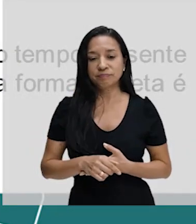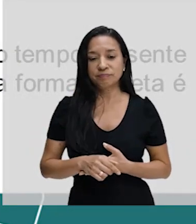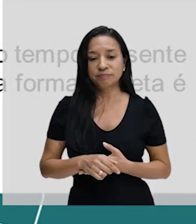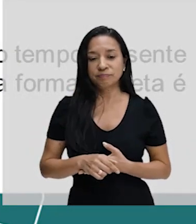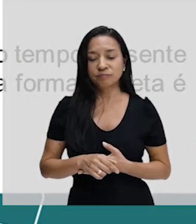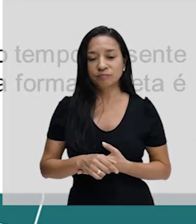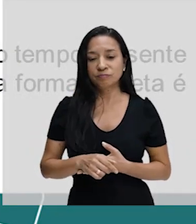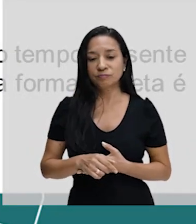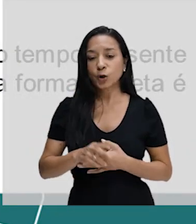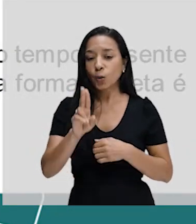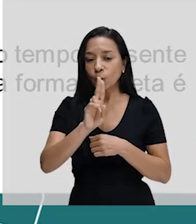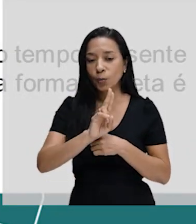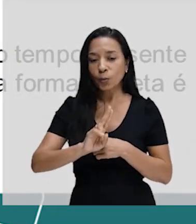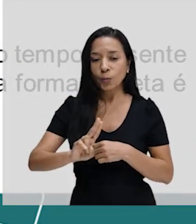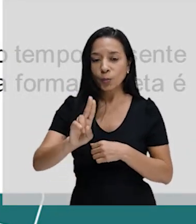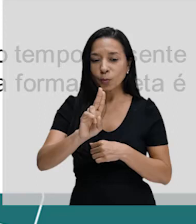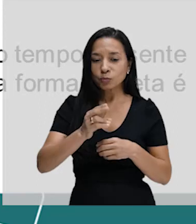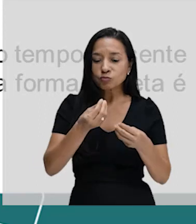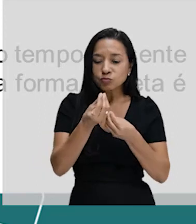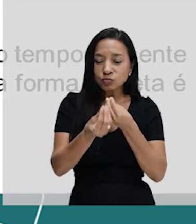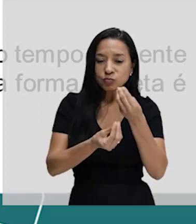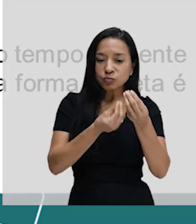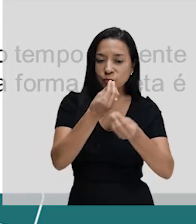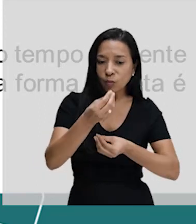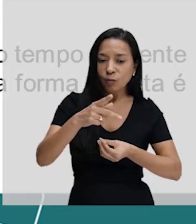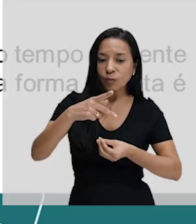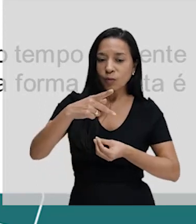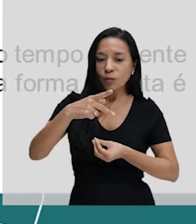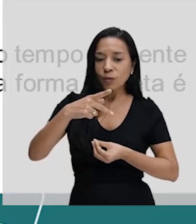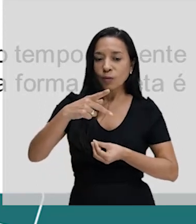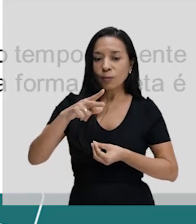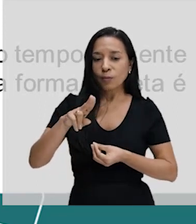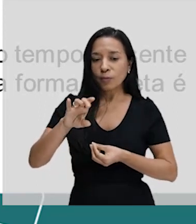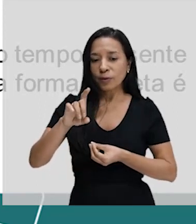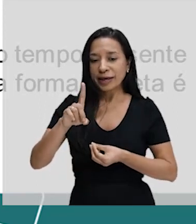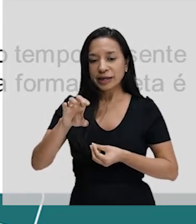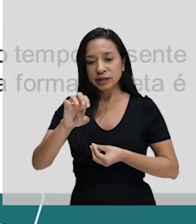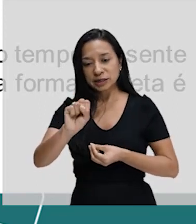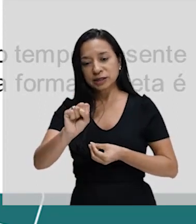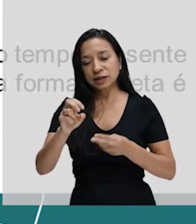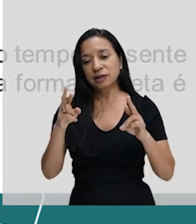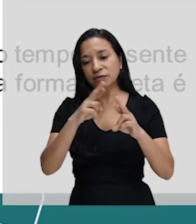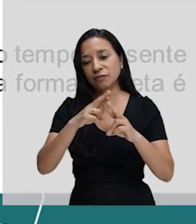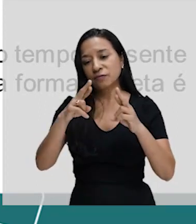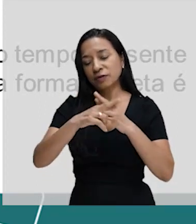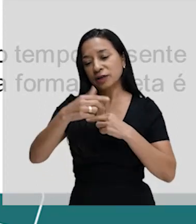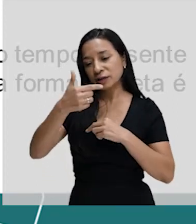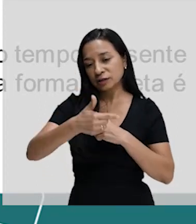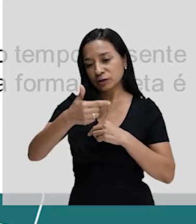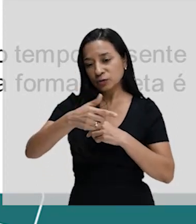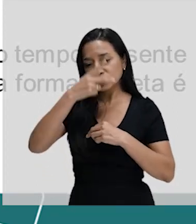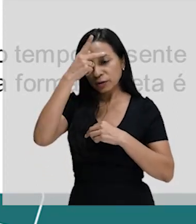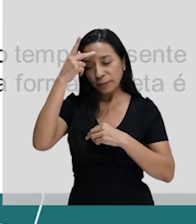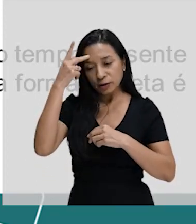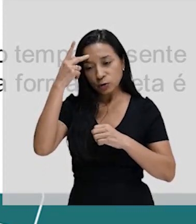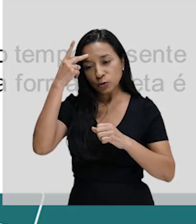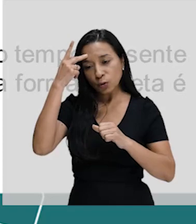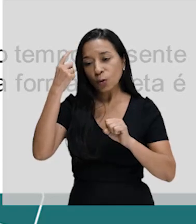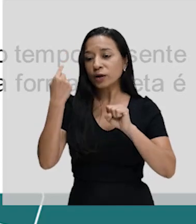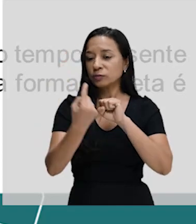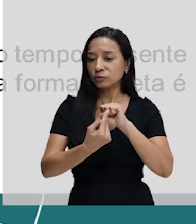refere-se à segunda pessoa do singular tu, tá? Então, tu puedes, do tempo presente do verbo